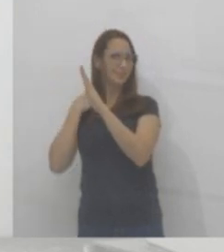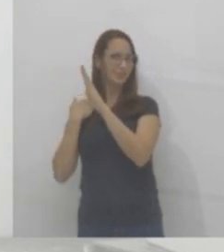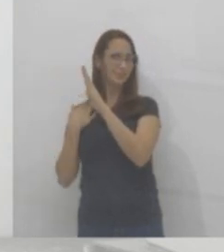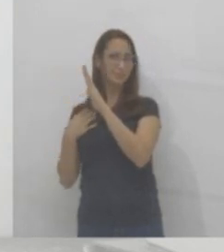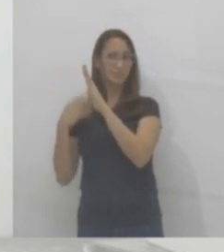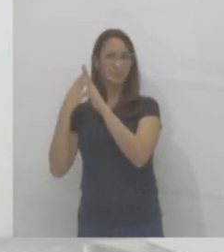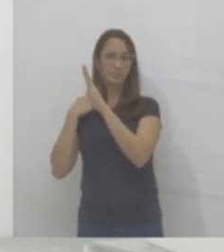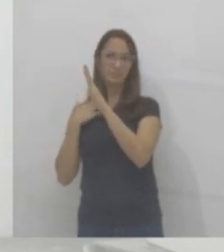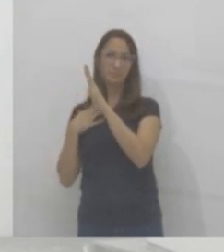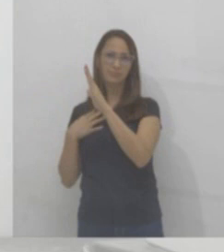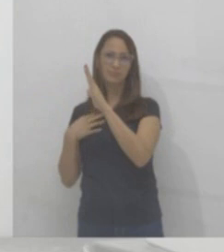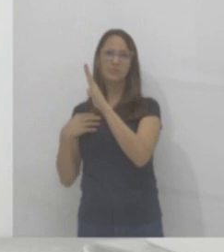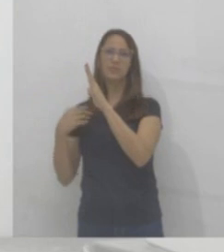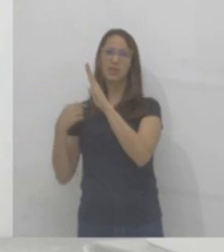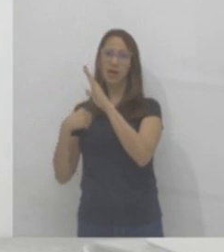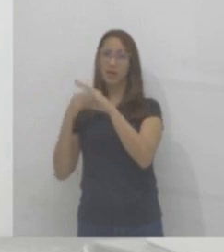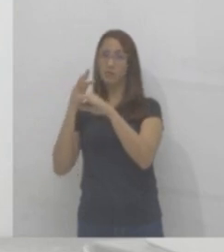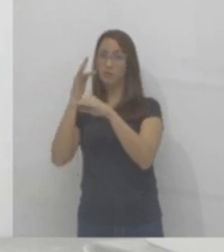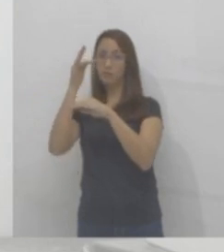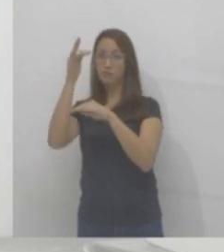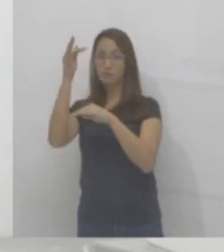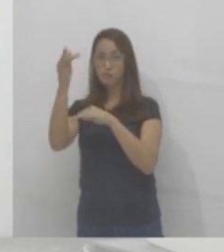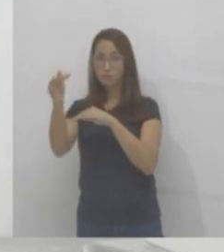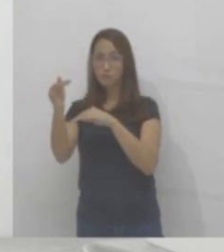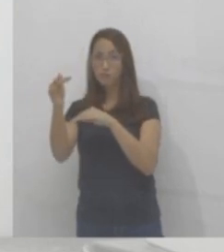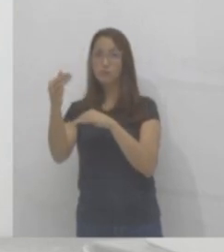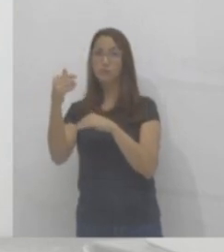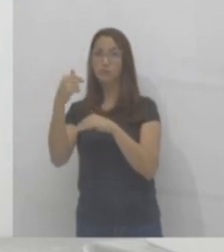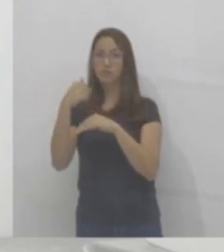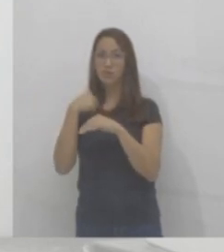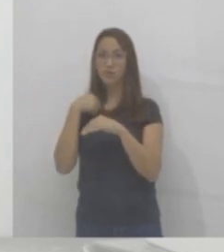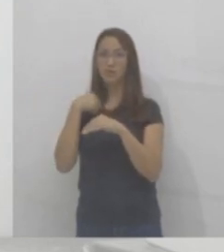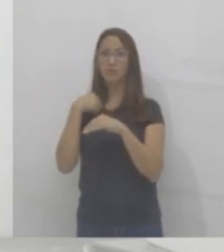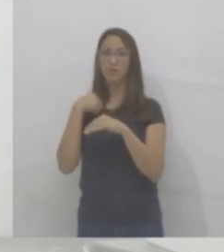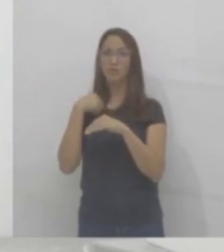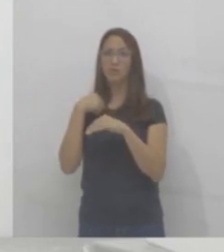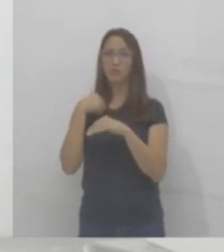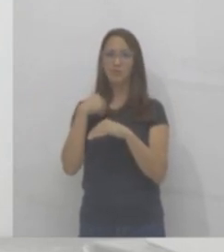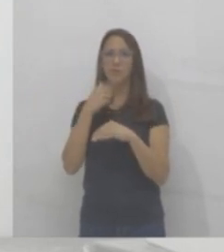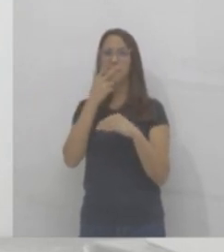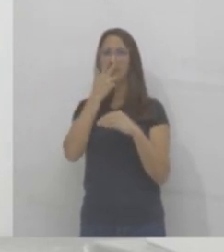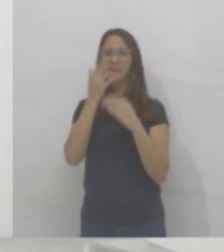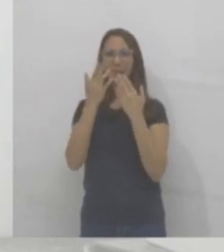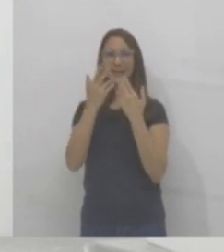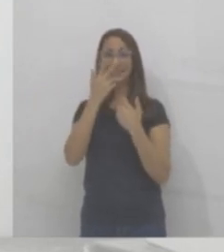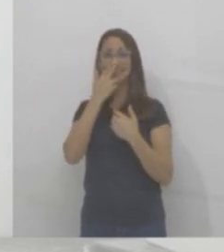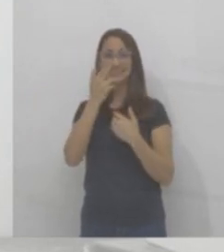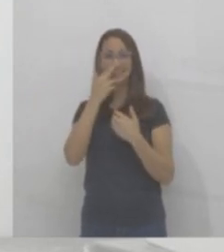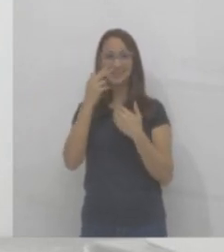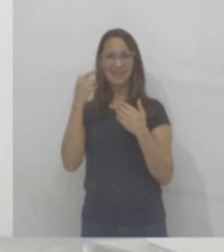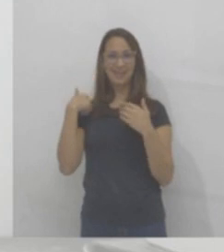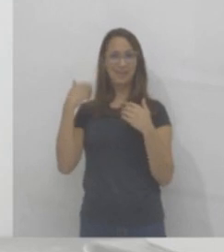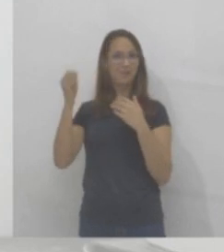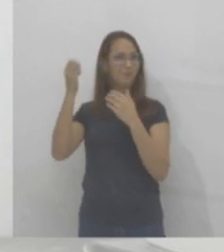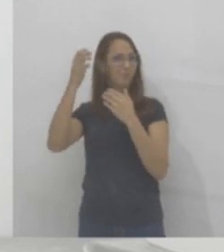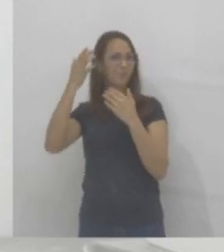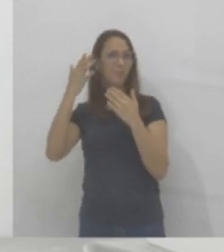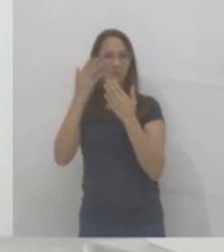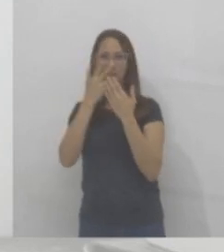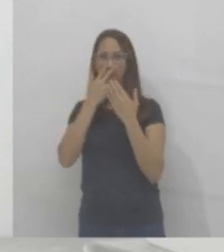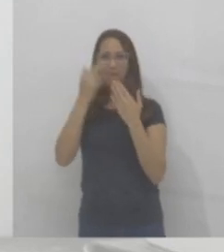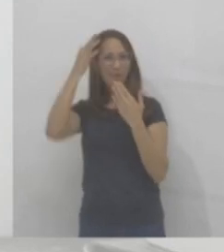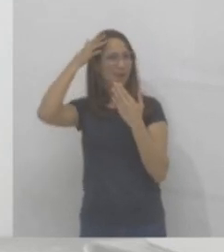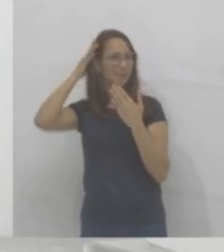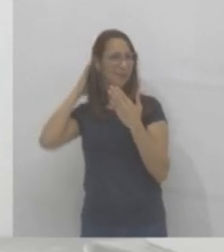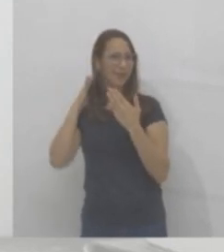fizer alguma coisa com o meu cabelo, I will look younger. Eu vou parecer mais jovem. Opa, o que eu devo fazer com o meu cabelo para eu parecer